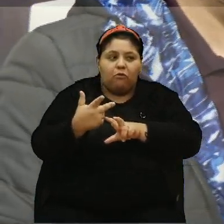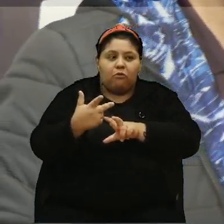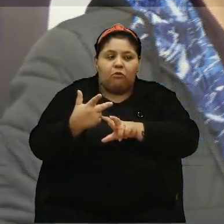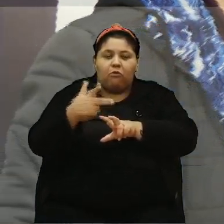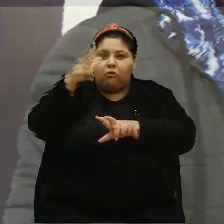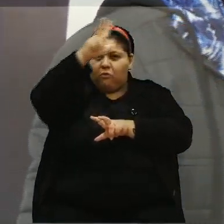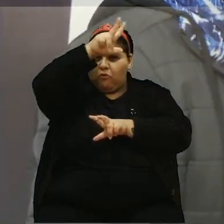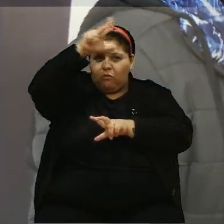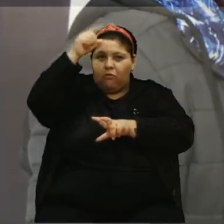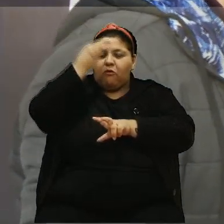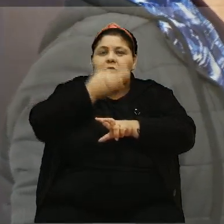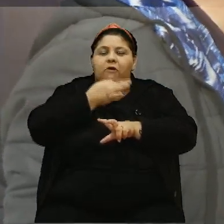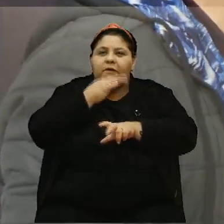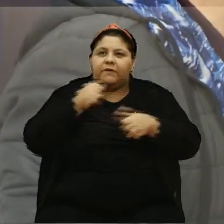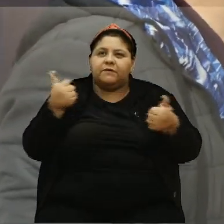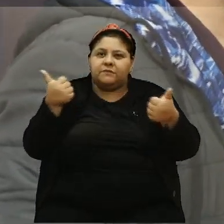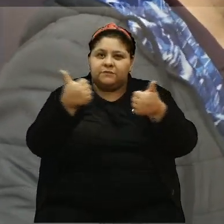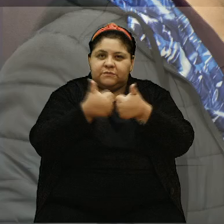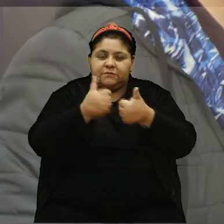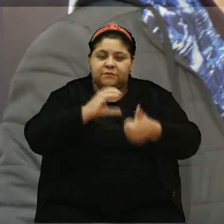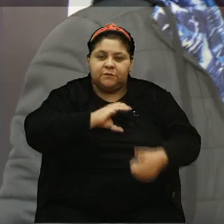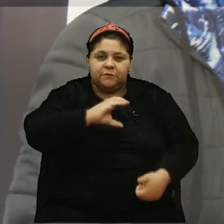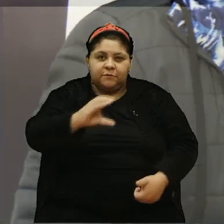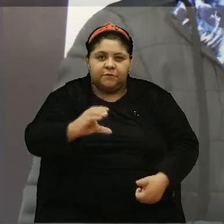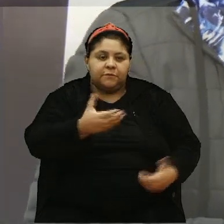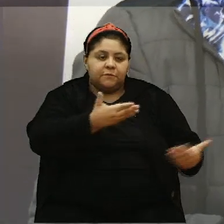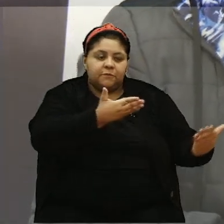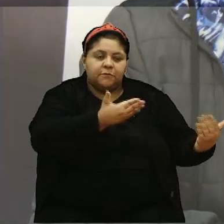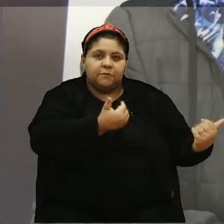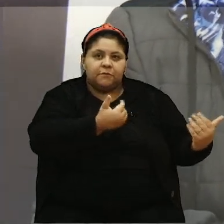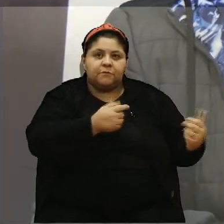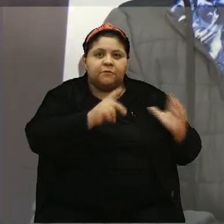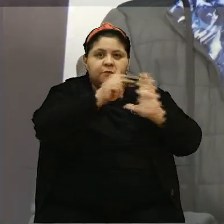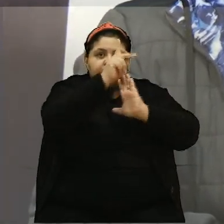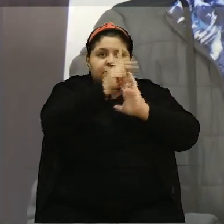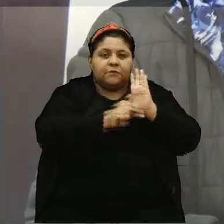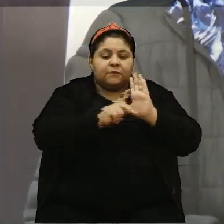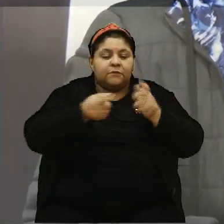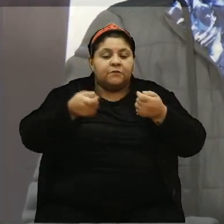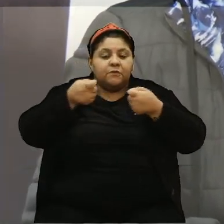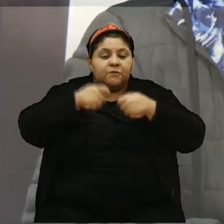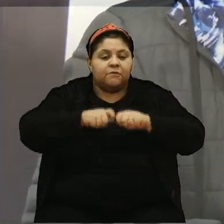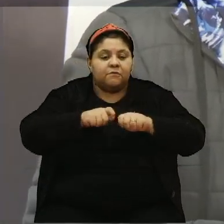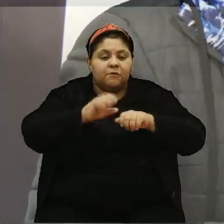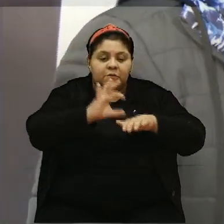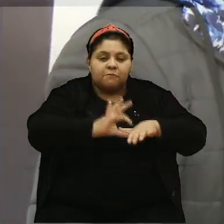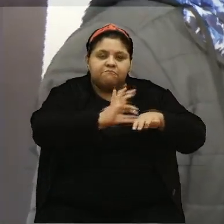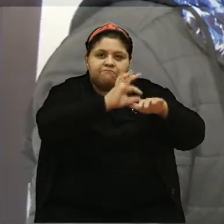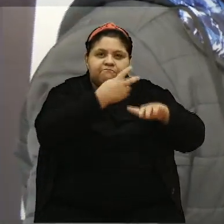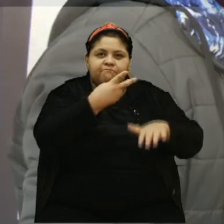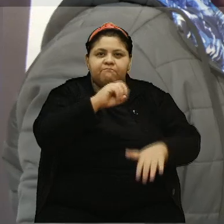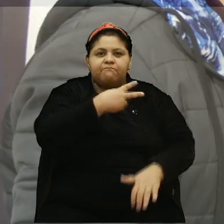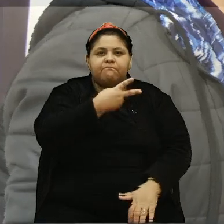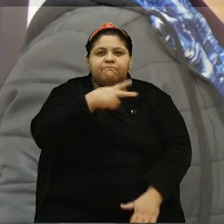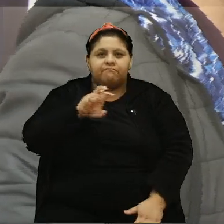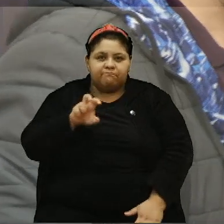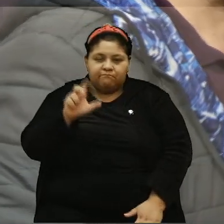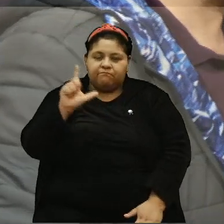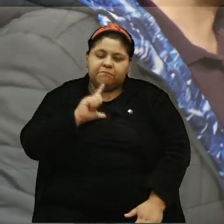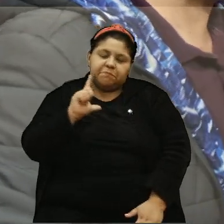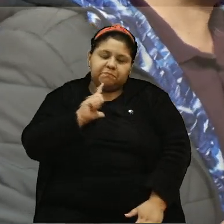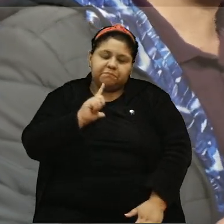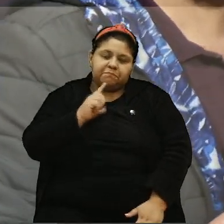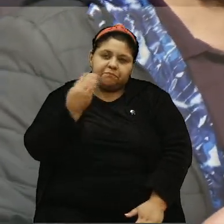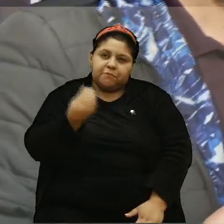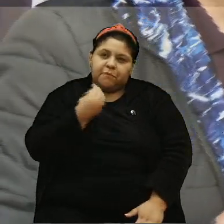de Caxias do Sul, através da Coordenadoria da Juventude, o projeto Capacitar para Liderar 2025, que tem aí